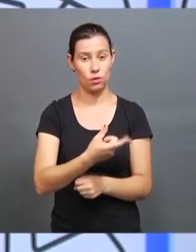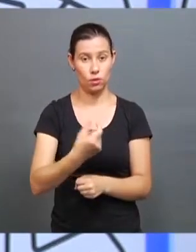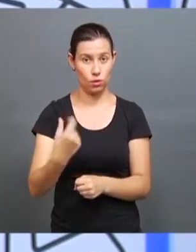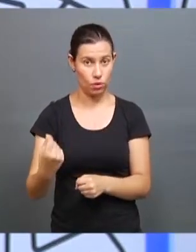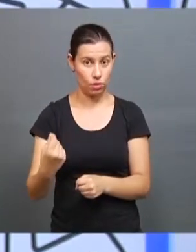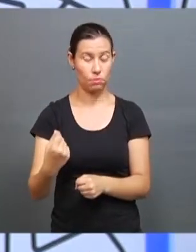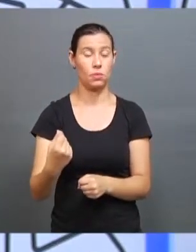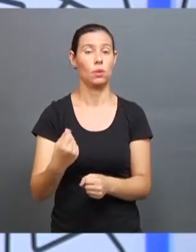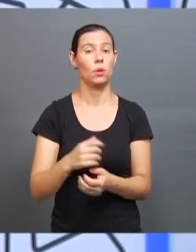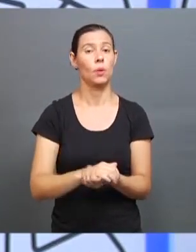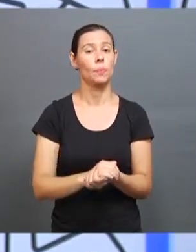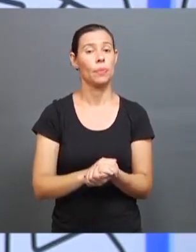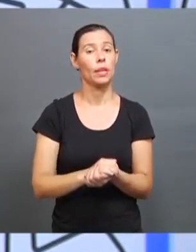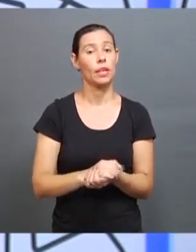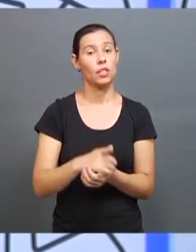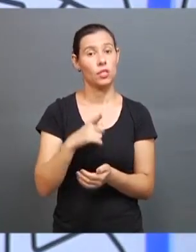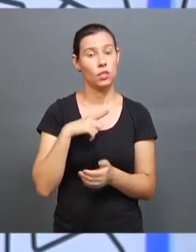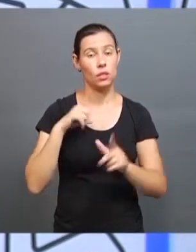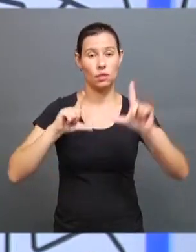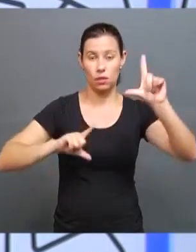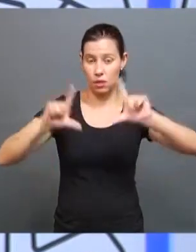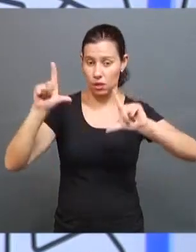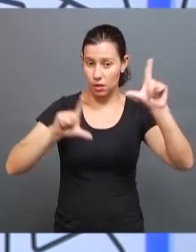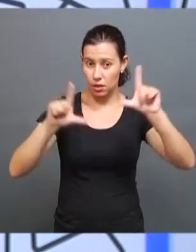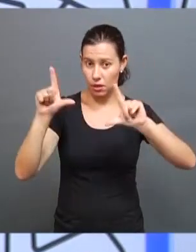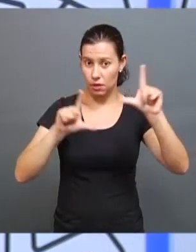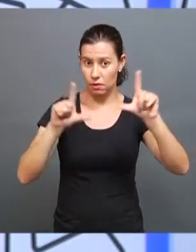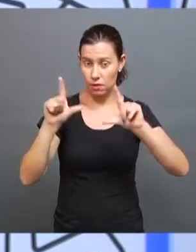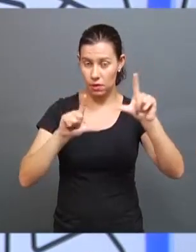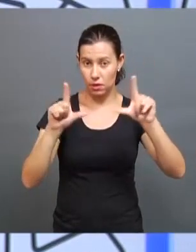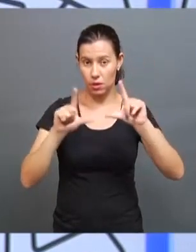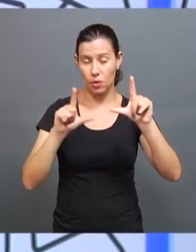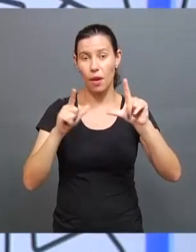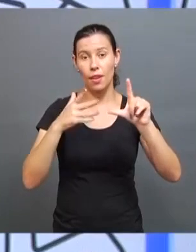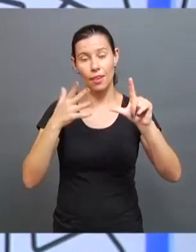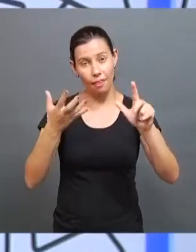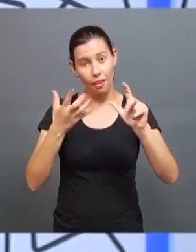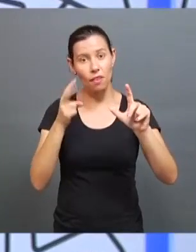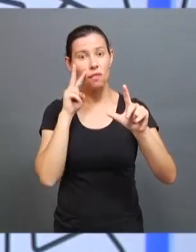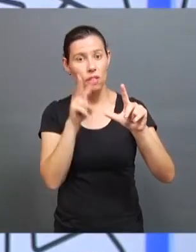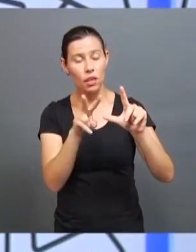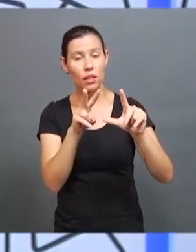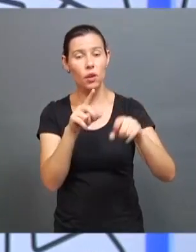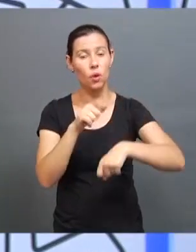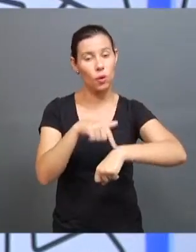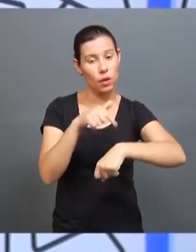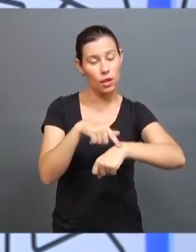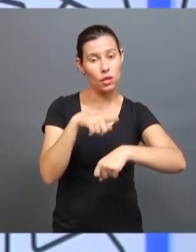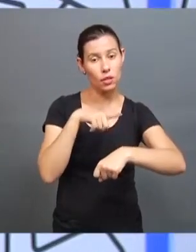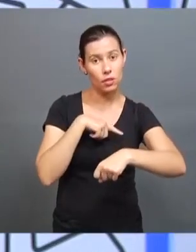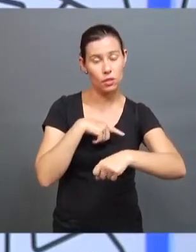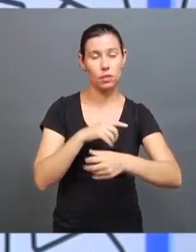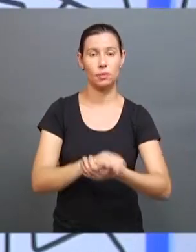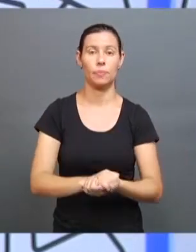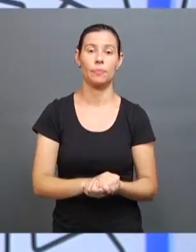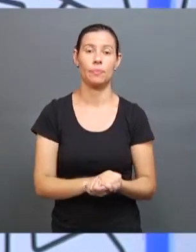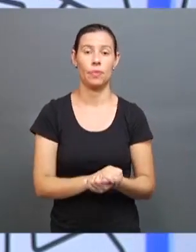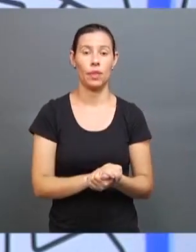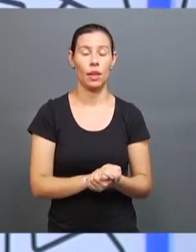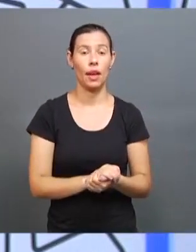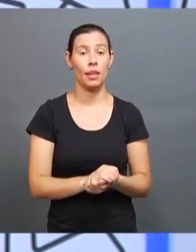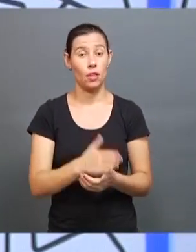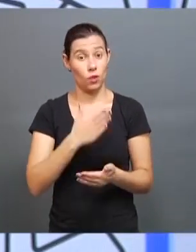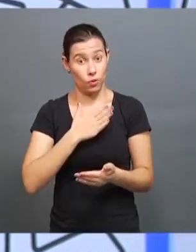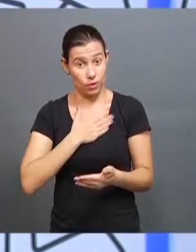E o próximo episódio vai aparecer no próximo dia ou daqui 5 horas. Hoje, se ela quiser assistir aquele personagem preferido,